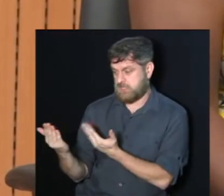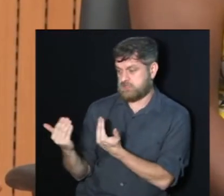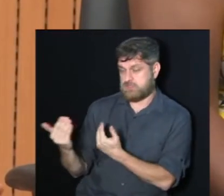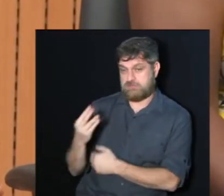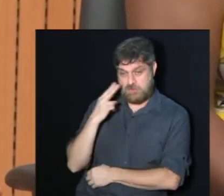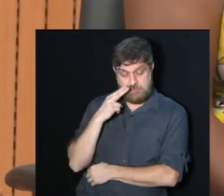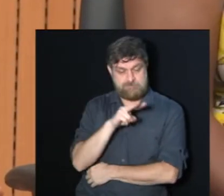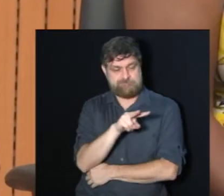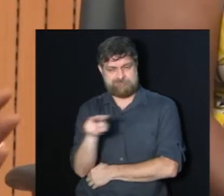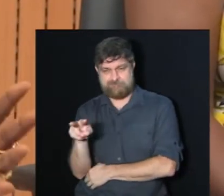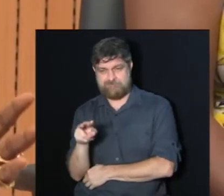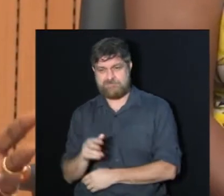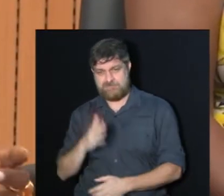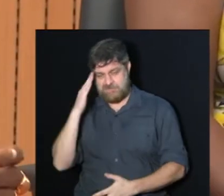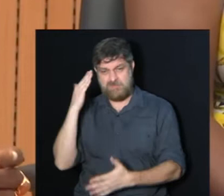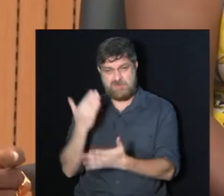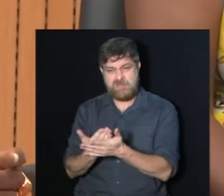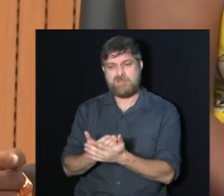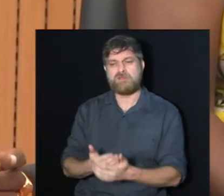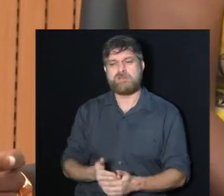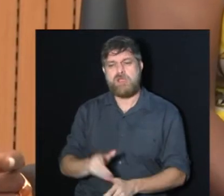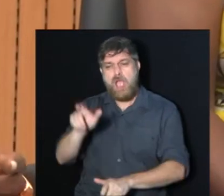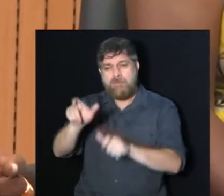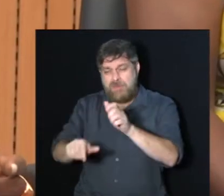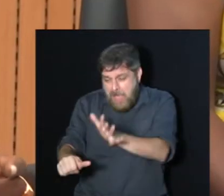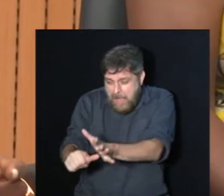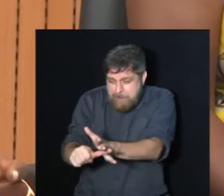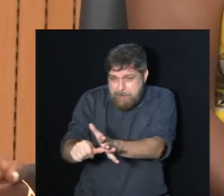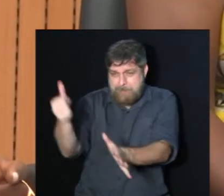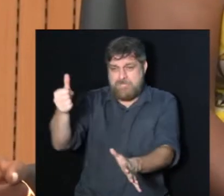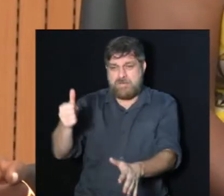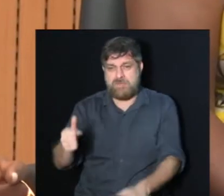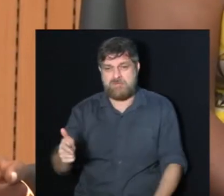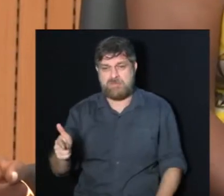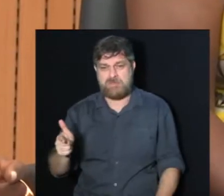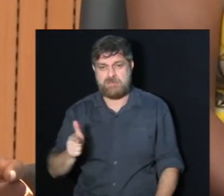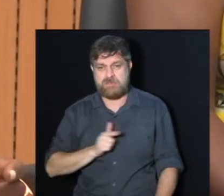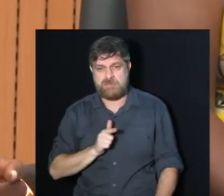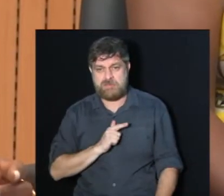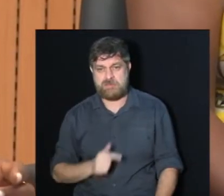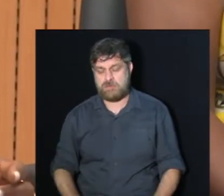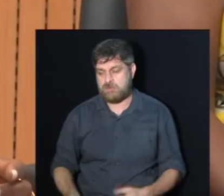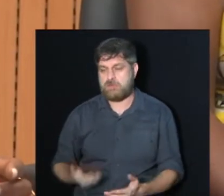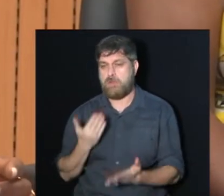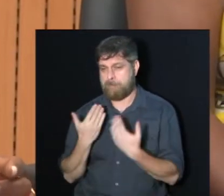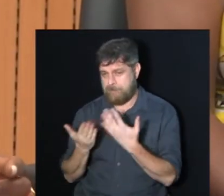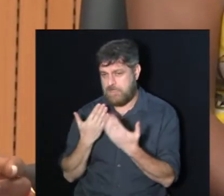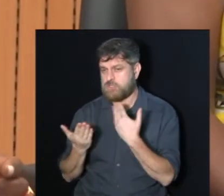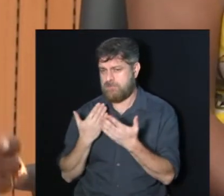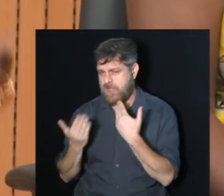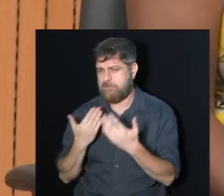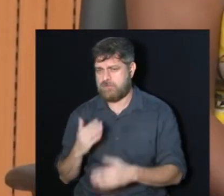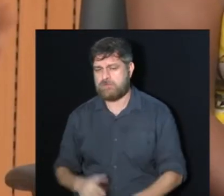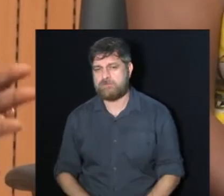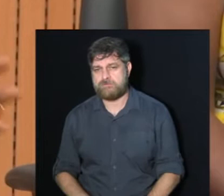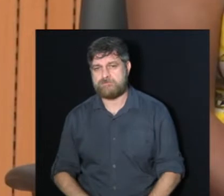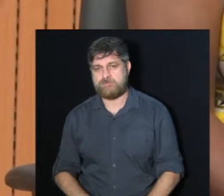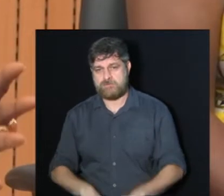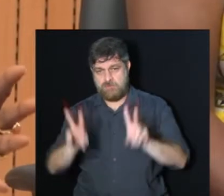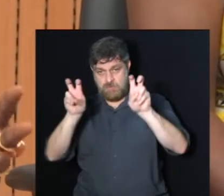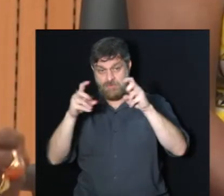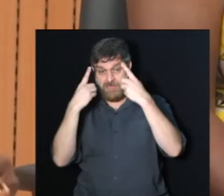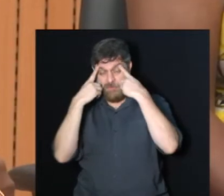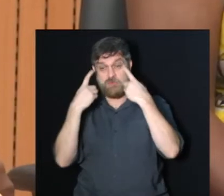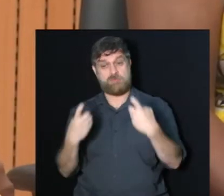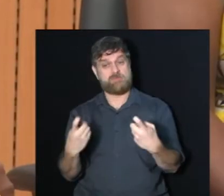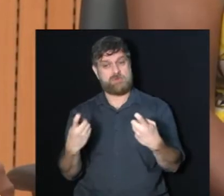jovens, talvez pessoas aqui, a primeira vez vindo num bate-papo, né, de